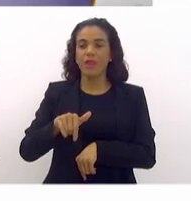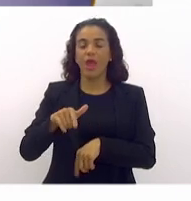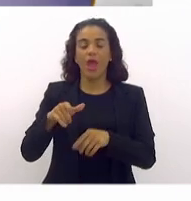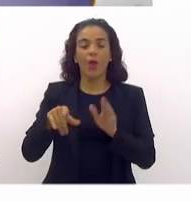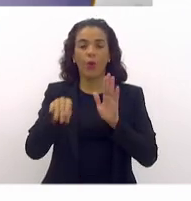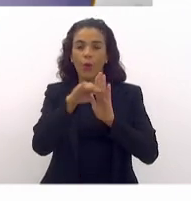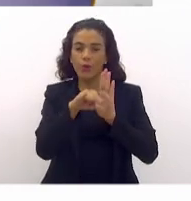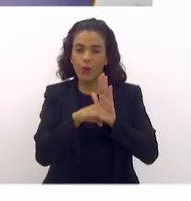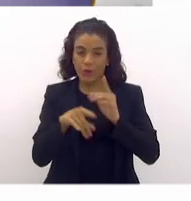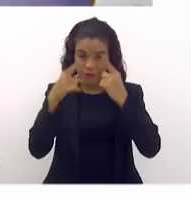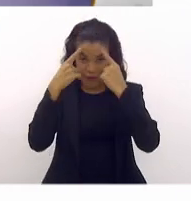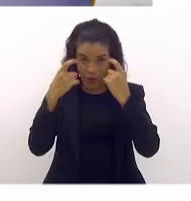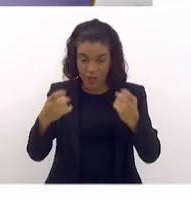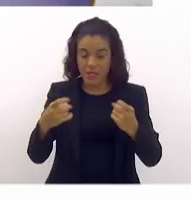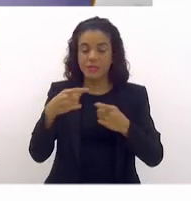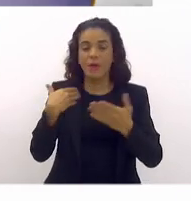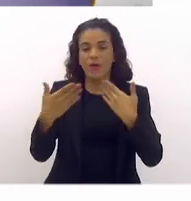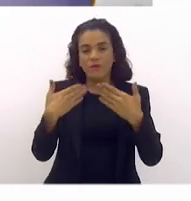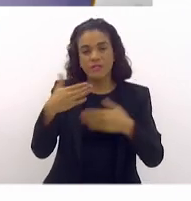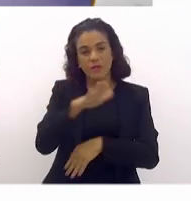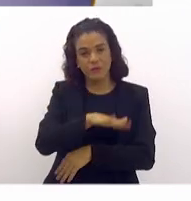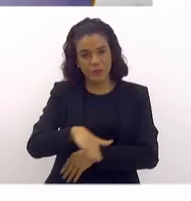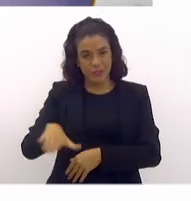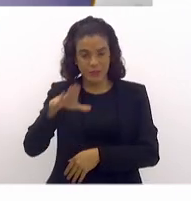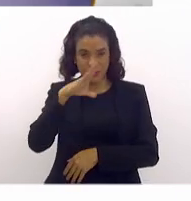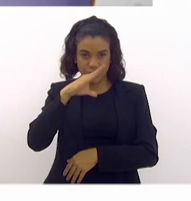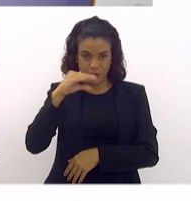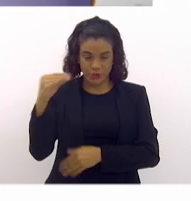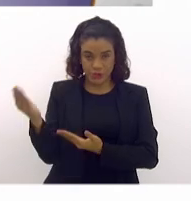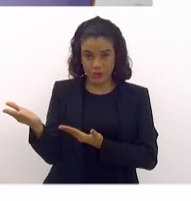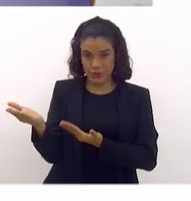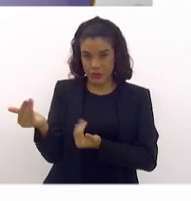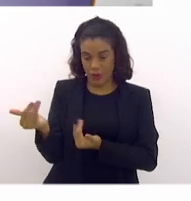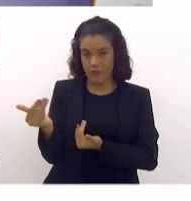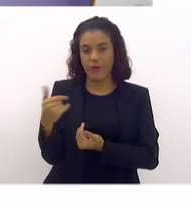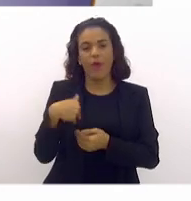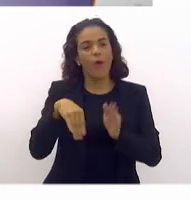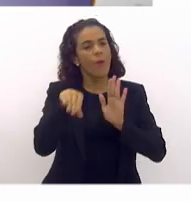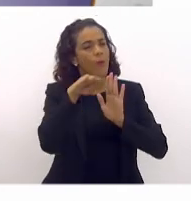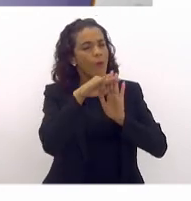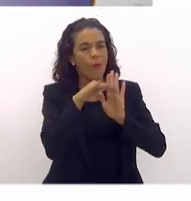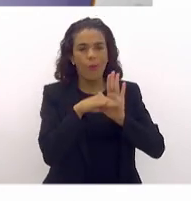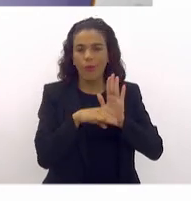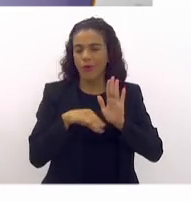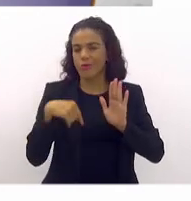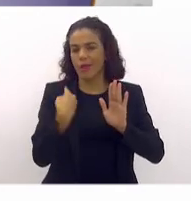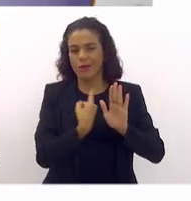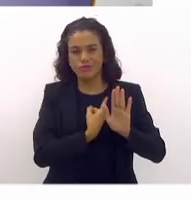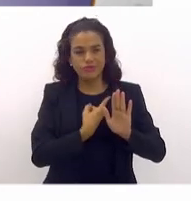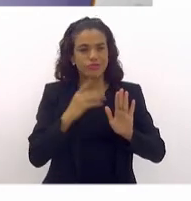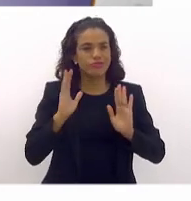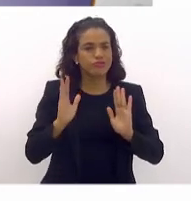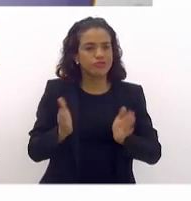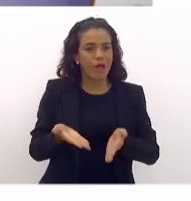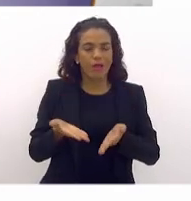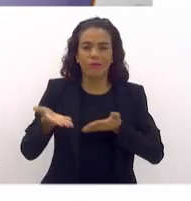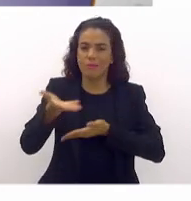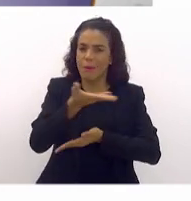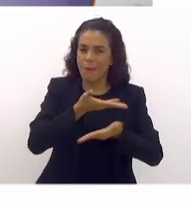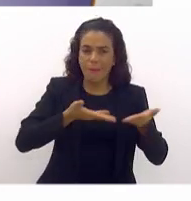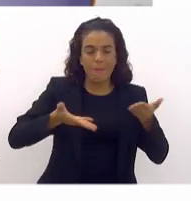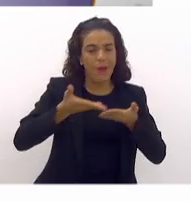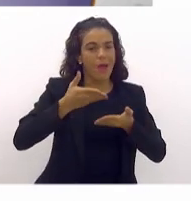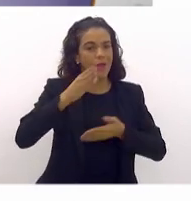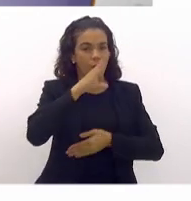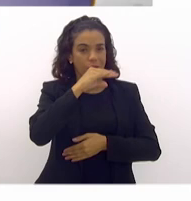e conversar com crianças e jovens sobre o tema. Então, esse é um tipo de conteúdo que a gente tem visto que circula, que os